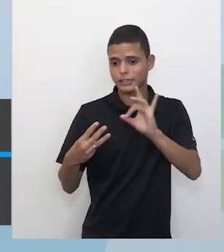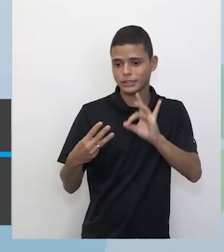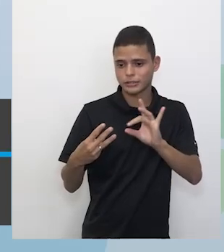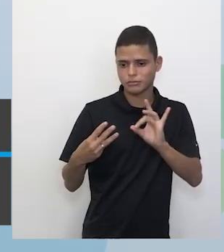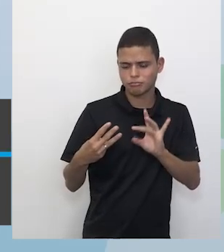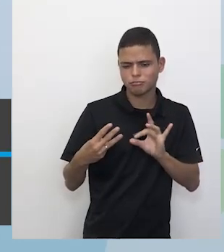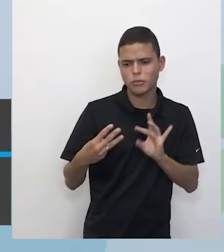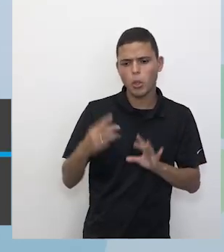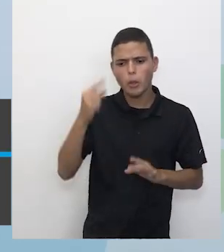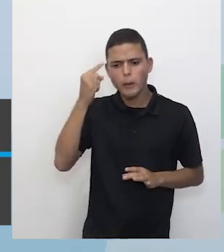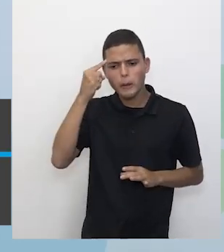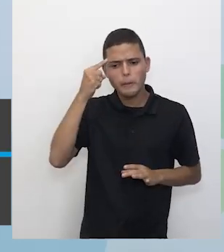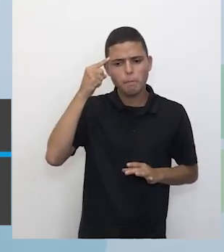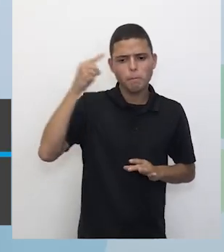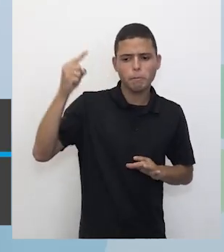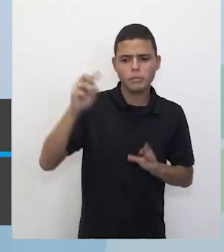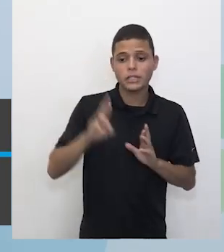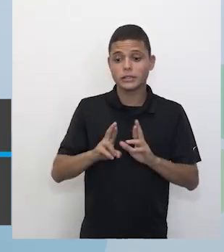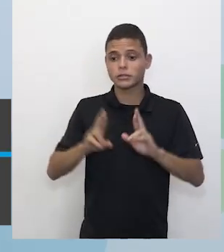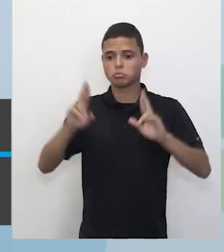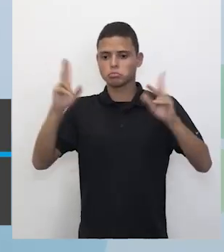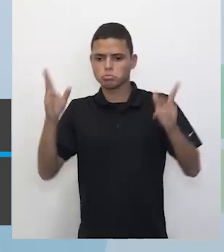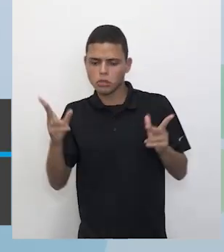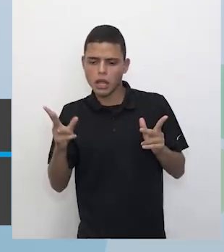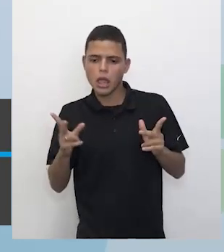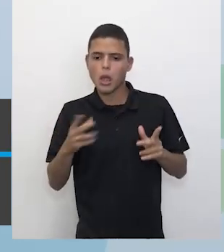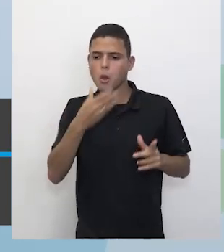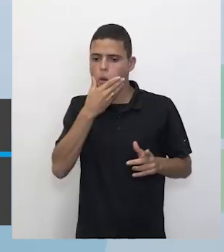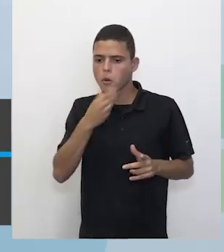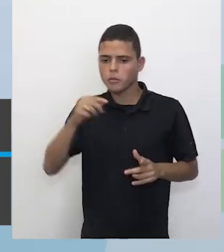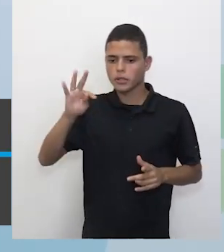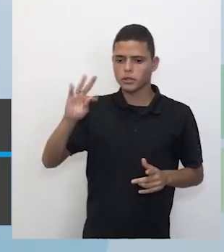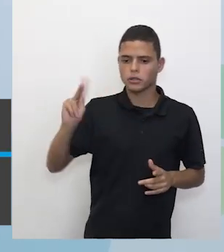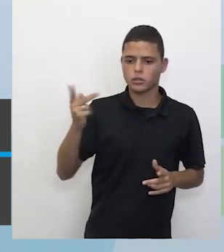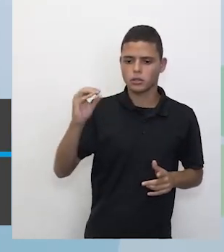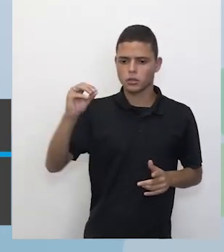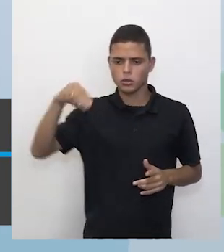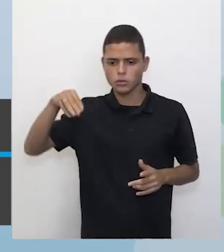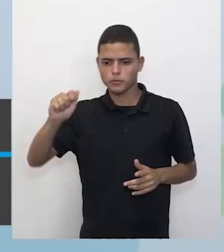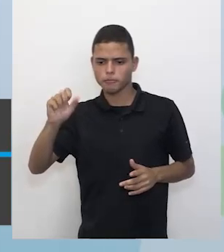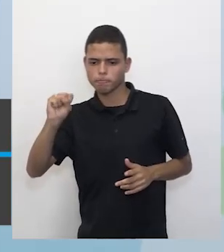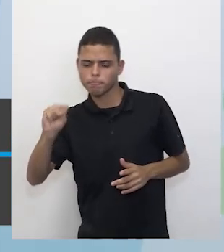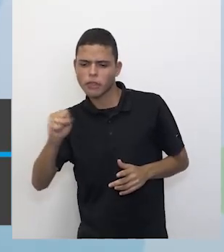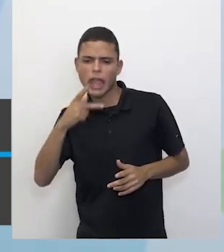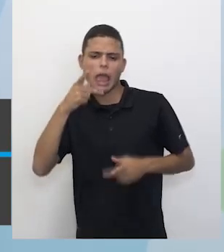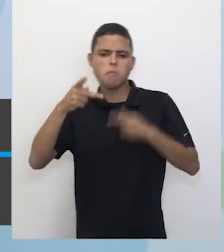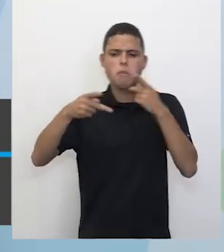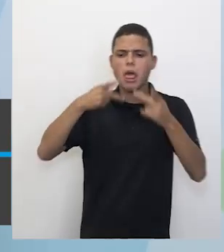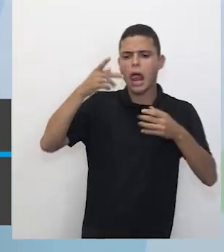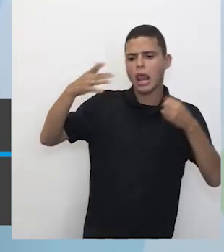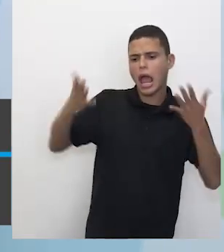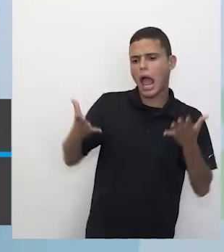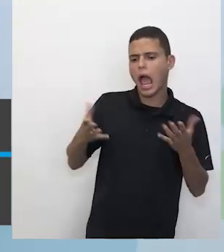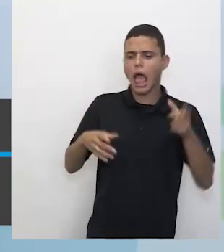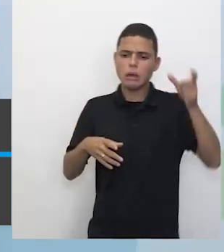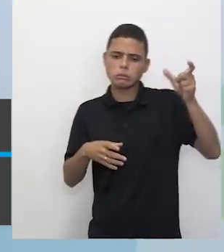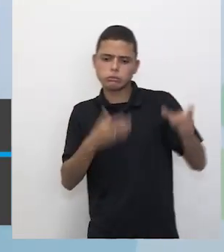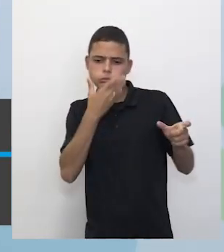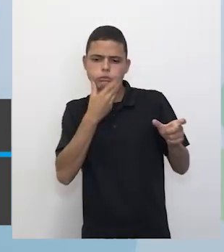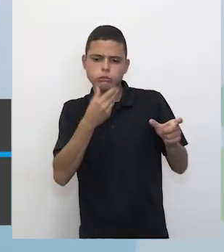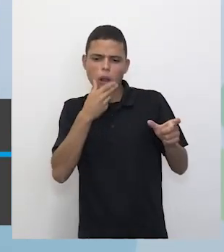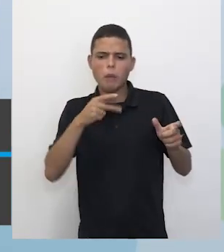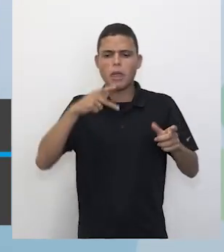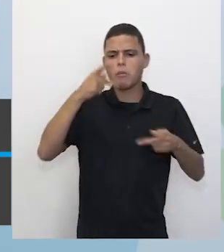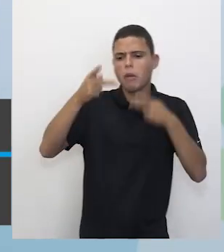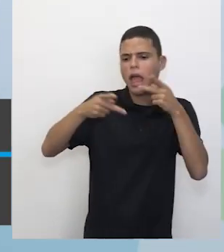dizer assim, os homens fizeram um contrato que gerou o Estado por causa disso, disso e disso. O Locke já diz. Os homens fizeram um